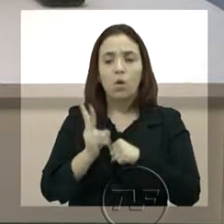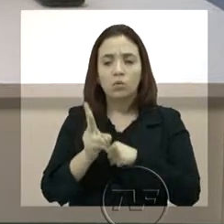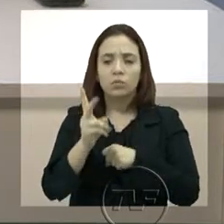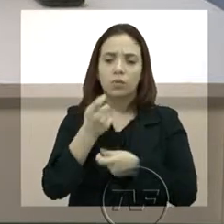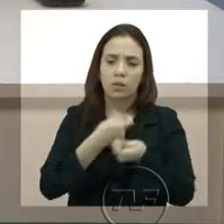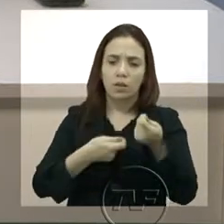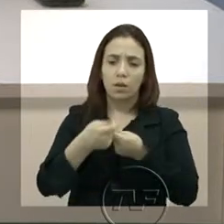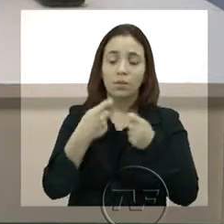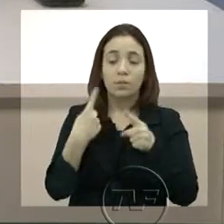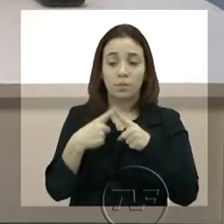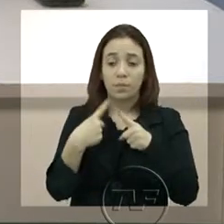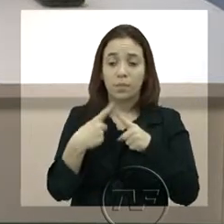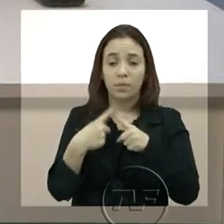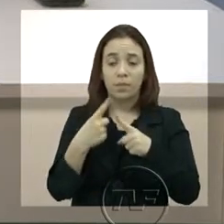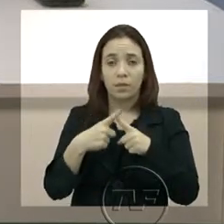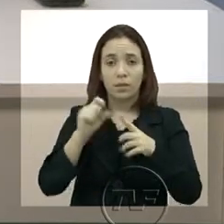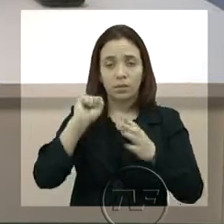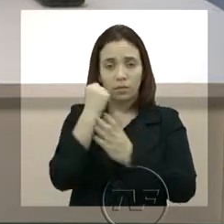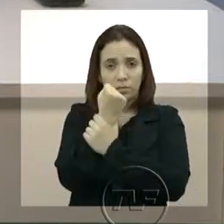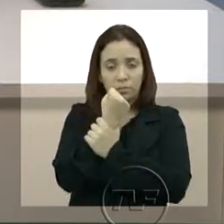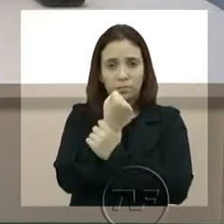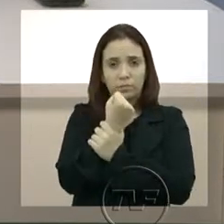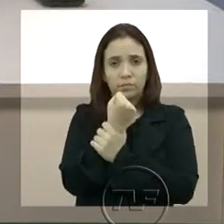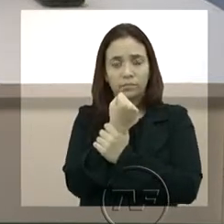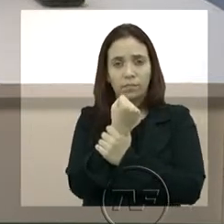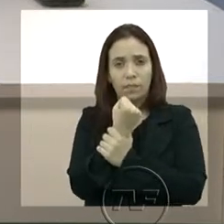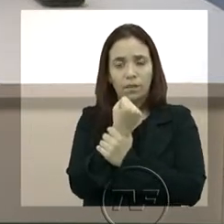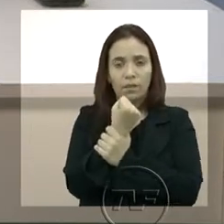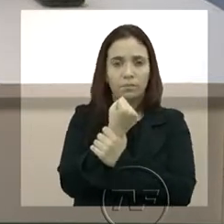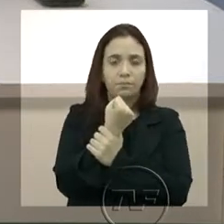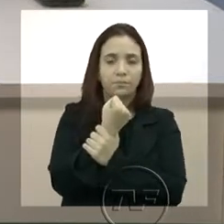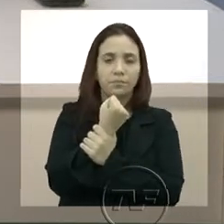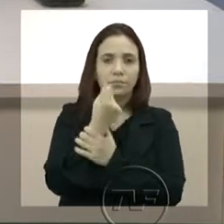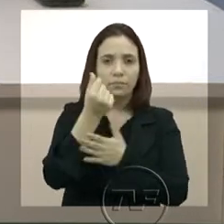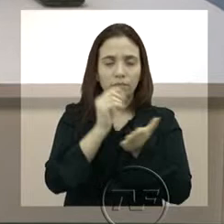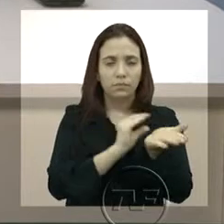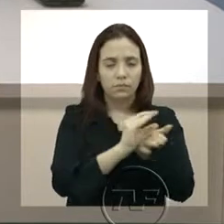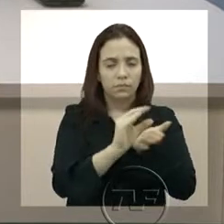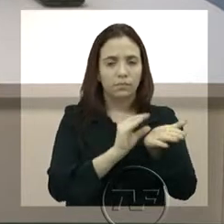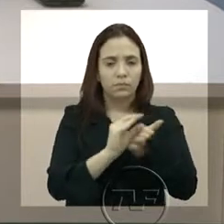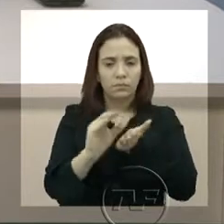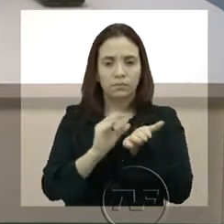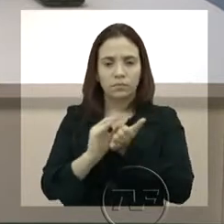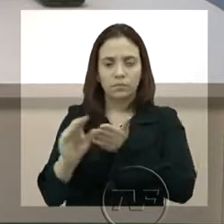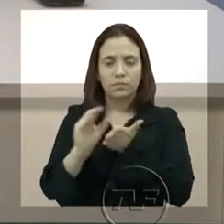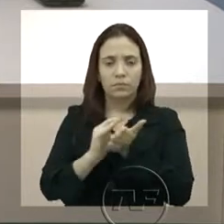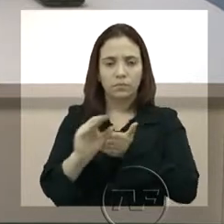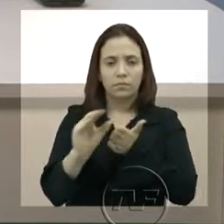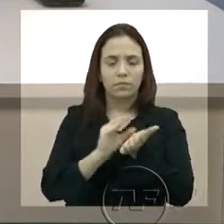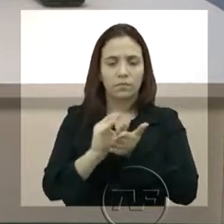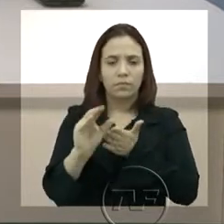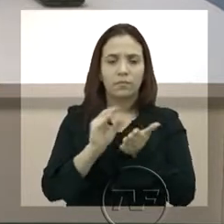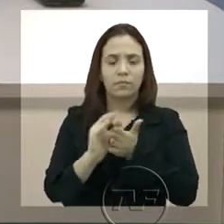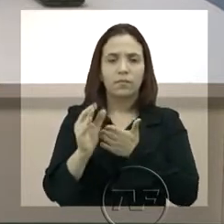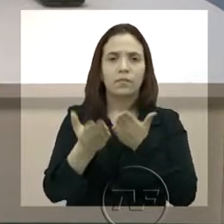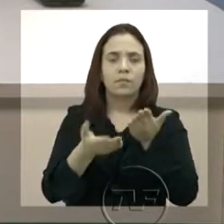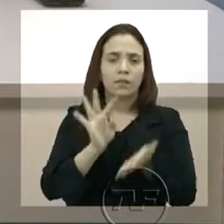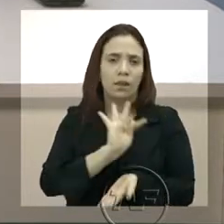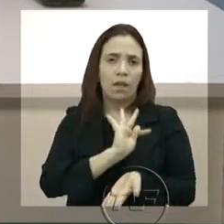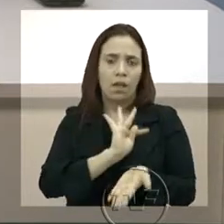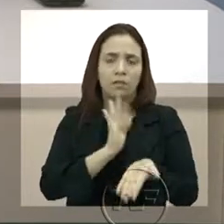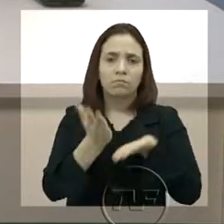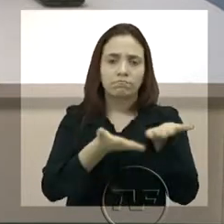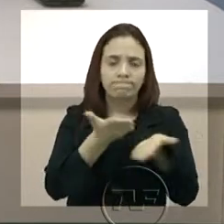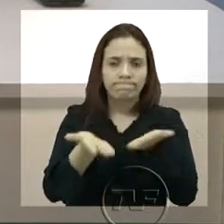negócios, porque além de garantir o recurso para que eles possam, então, ter investimento, ter, como você muito bem falou, assistência técnica, né?